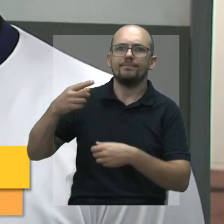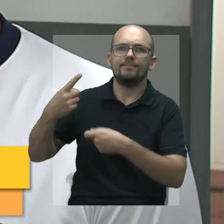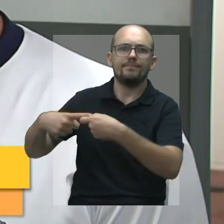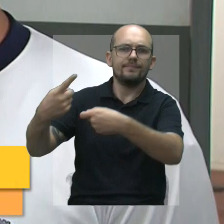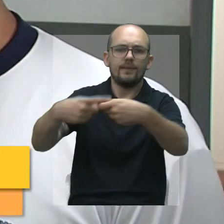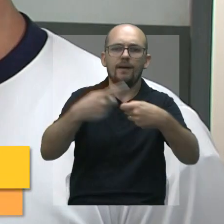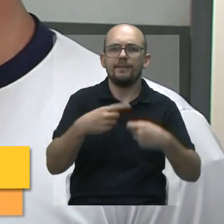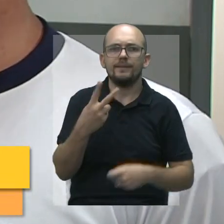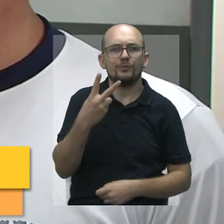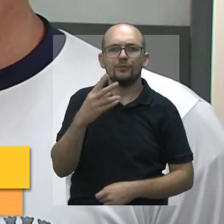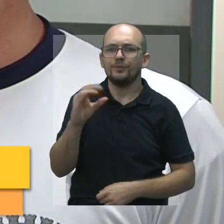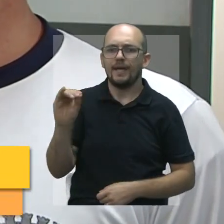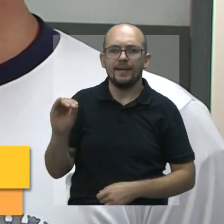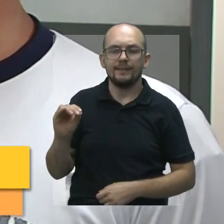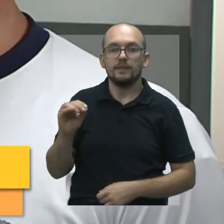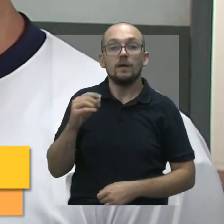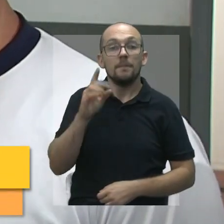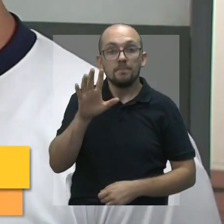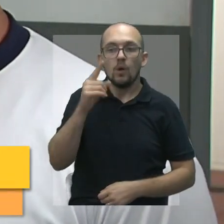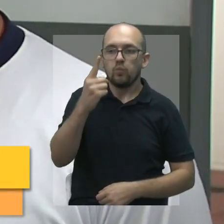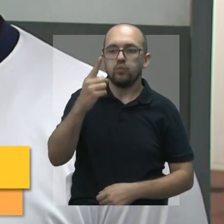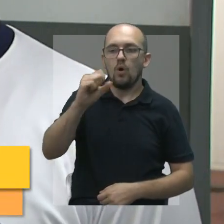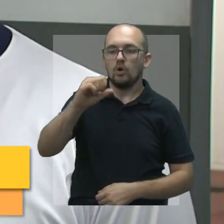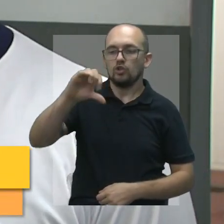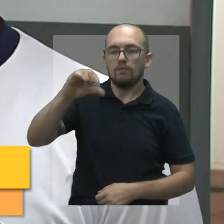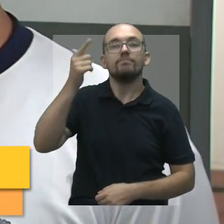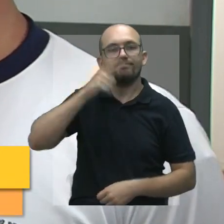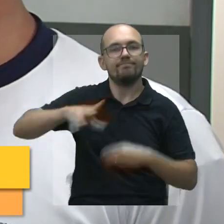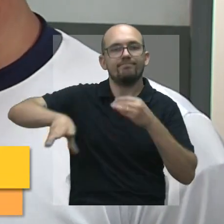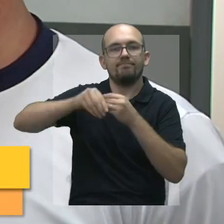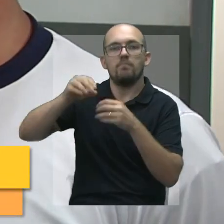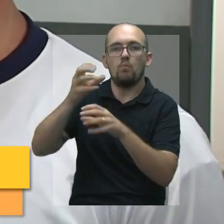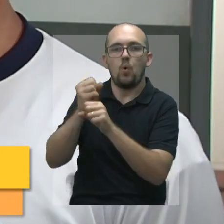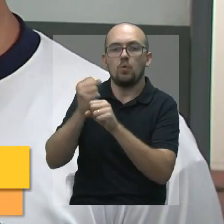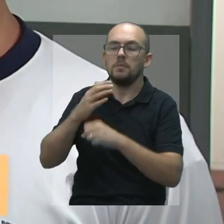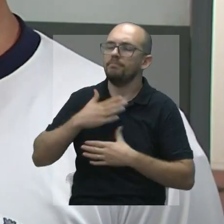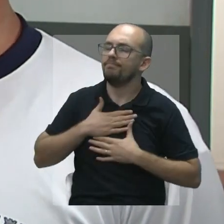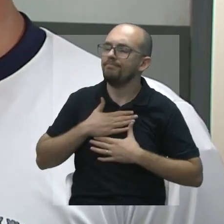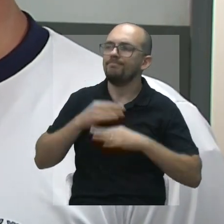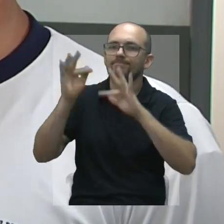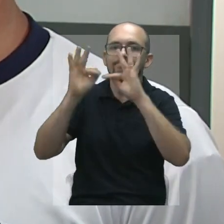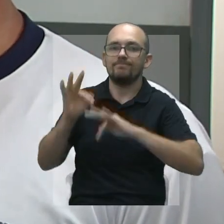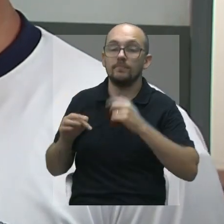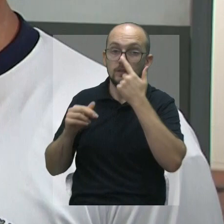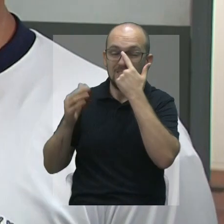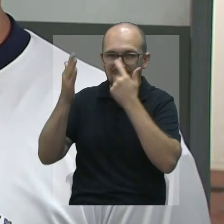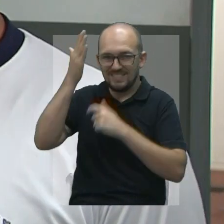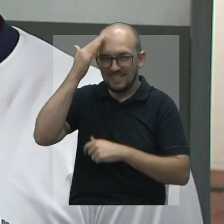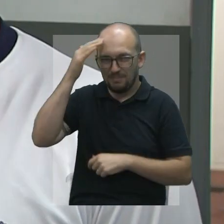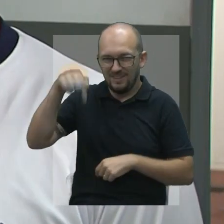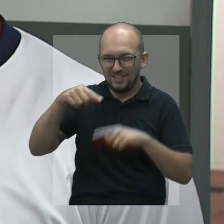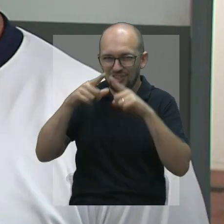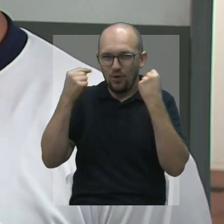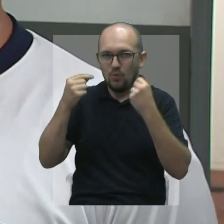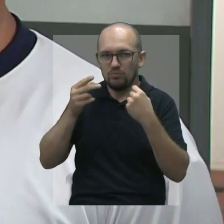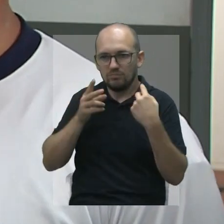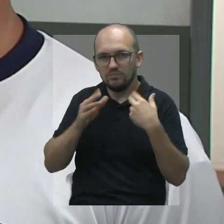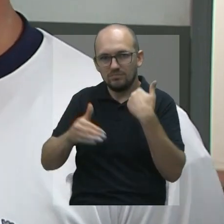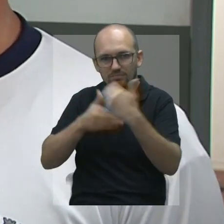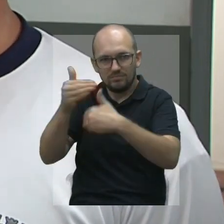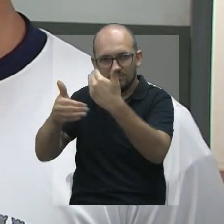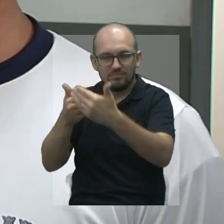participando, onde 189 pontuaram, né? Então, para nós é uma alegria muito grande saber que nosso município continua figurando aí entre as primeiras,